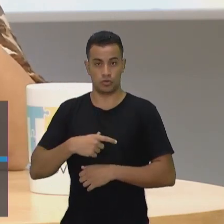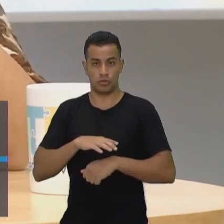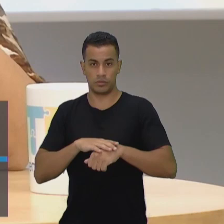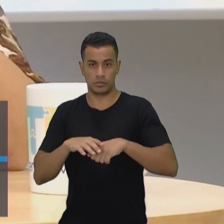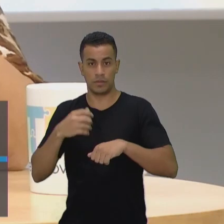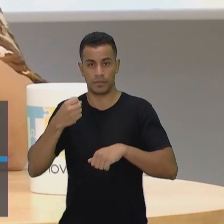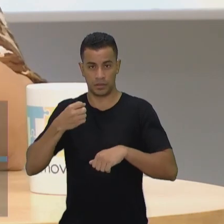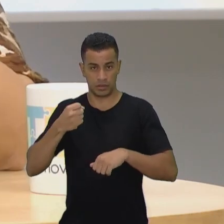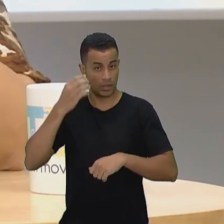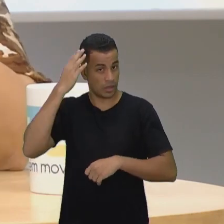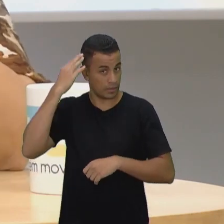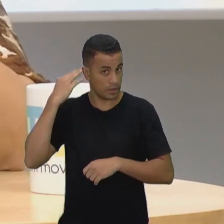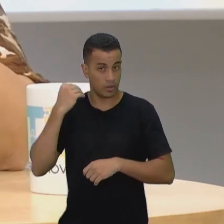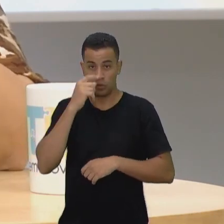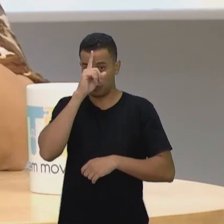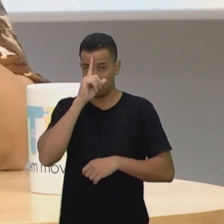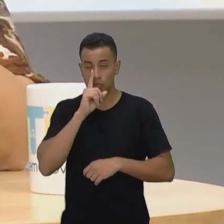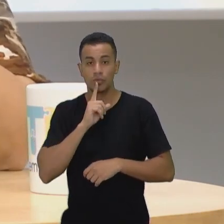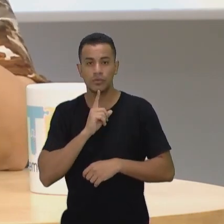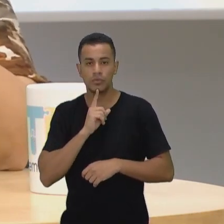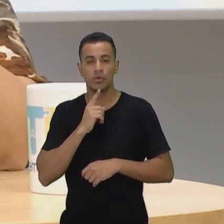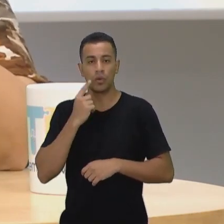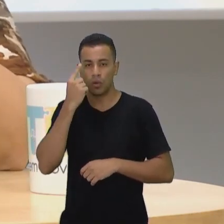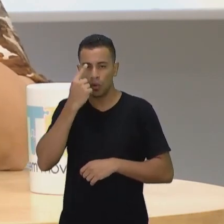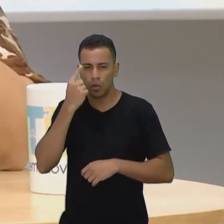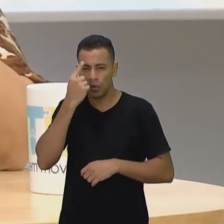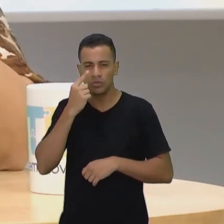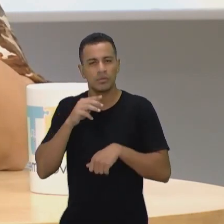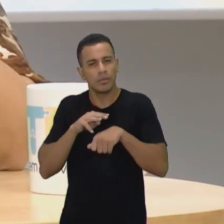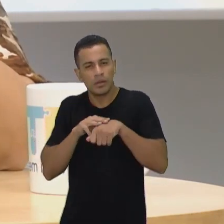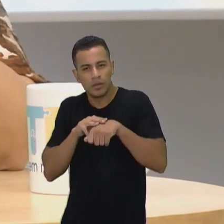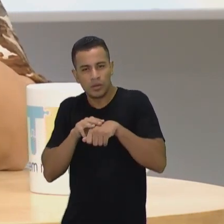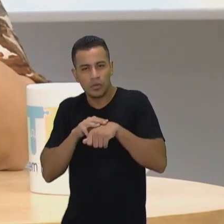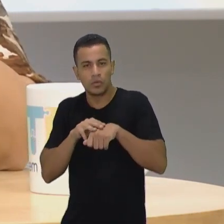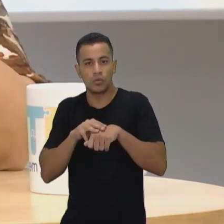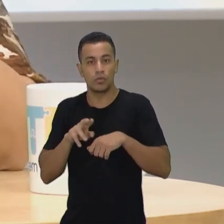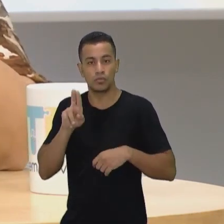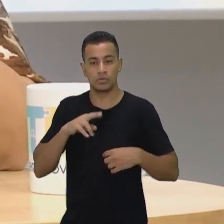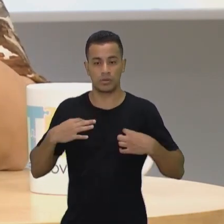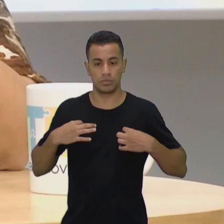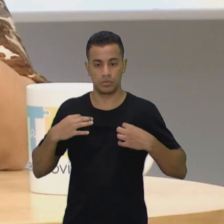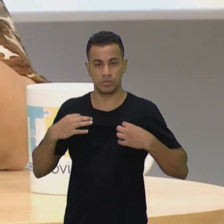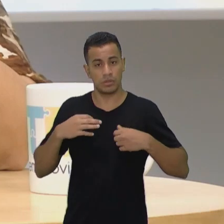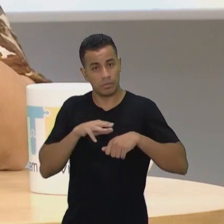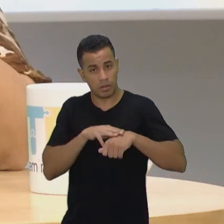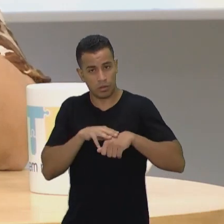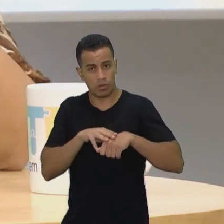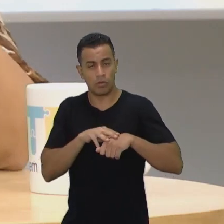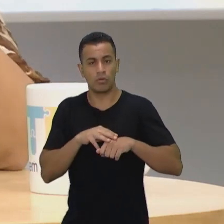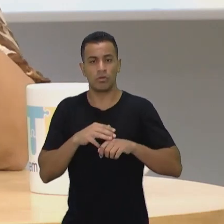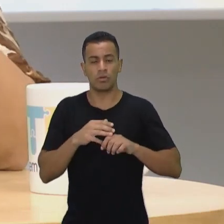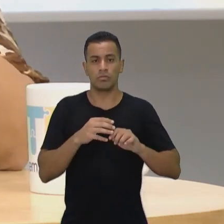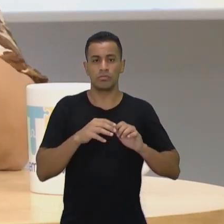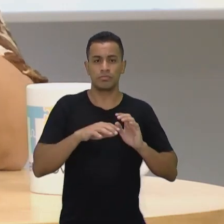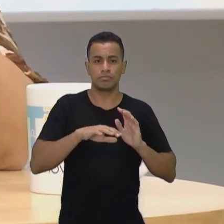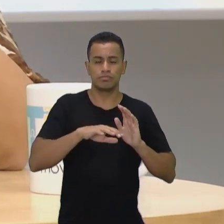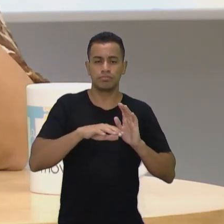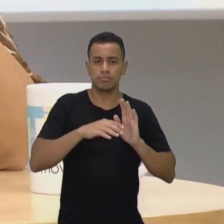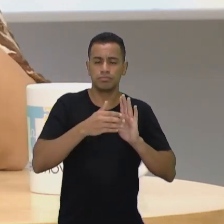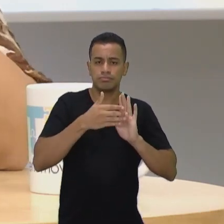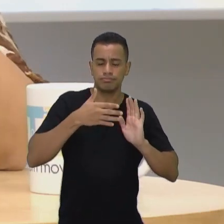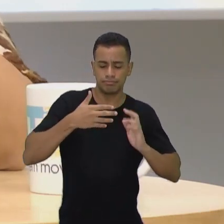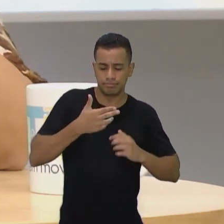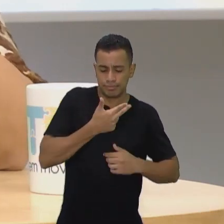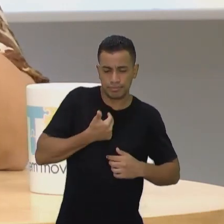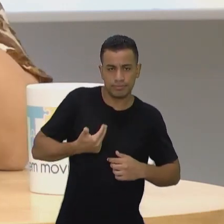olhos castanhos, estou usando uma blusa marrom com estampa de animal. Uso